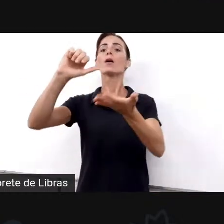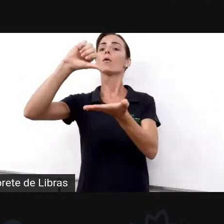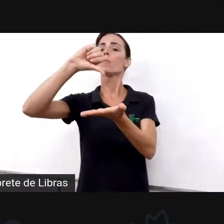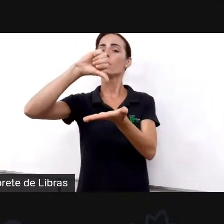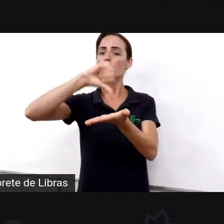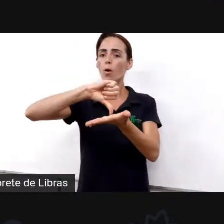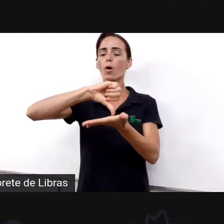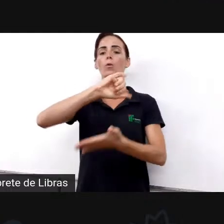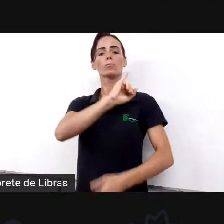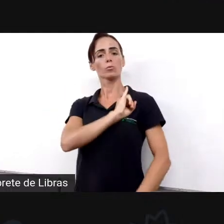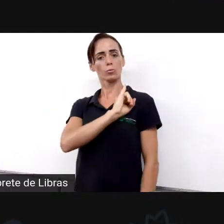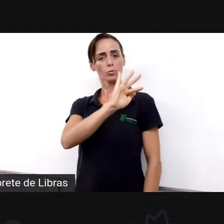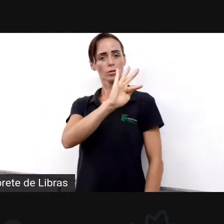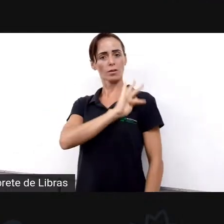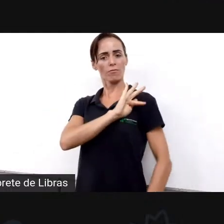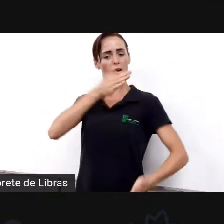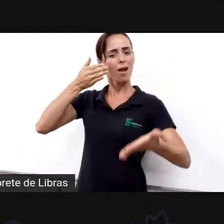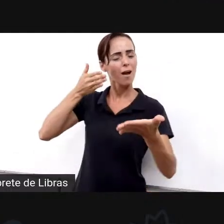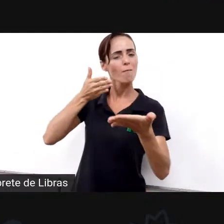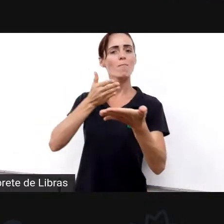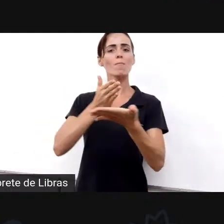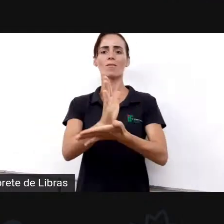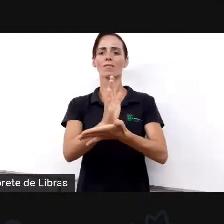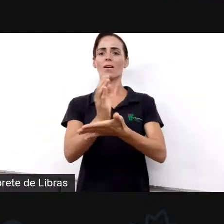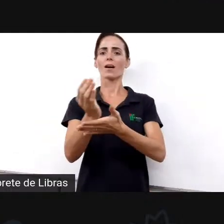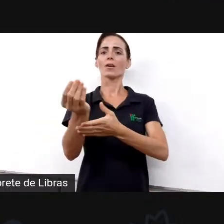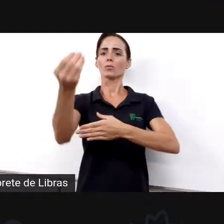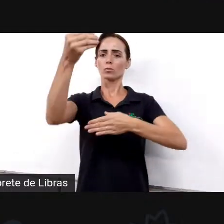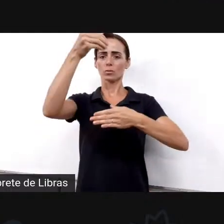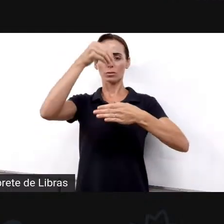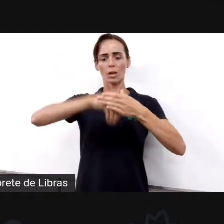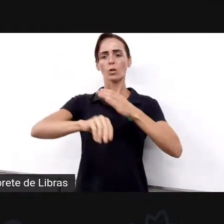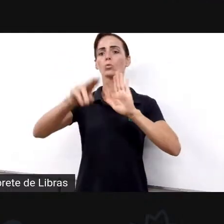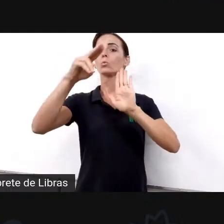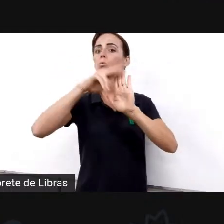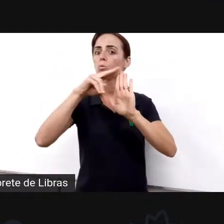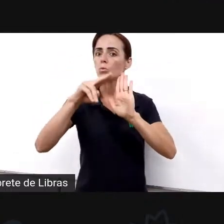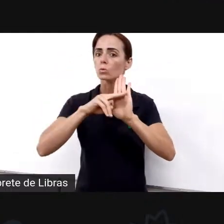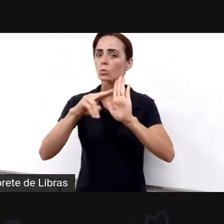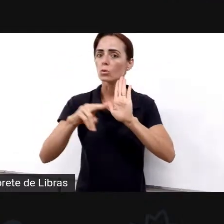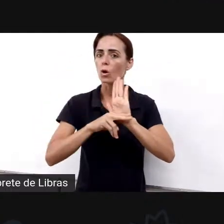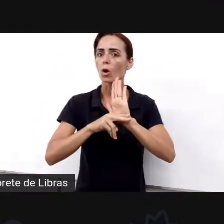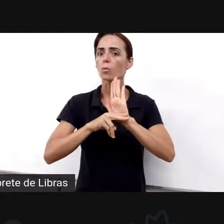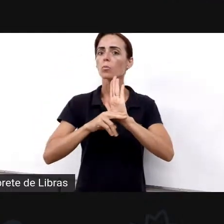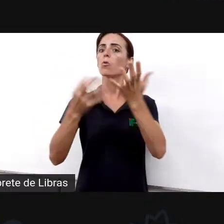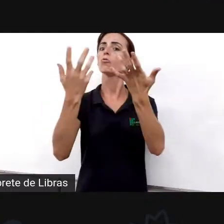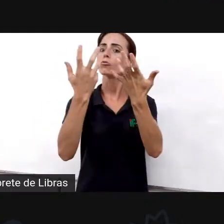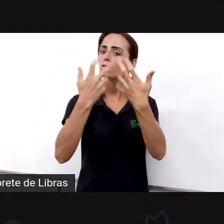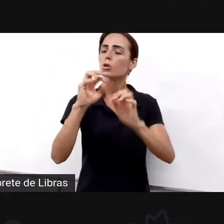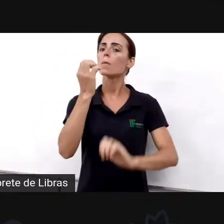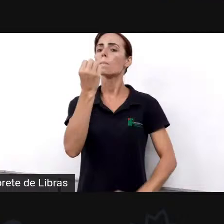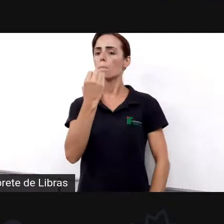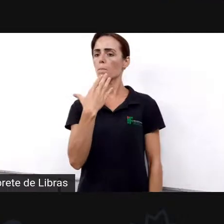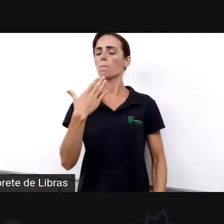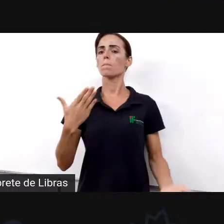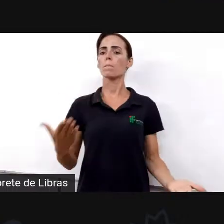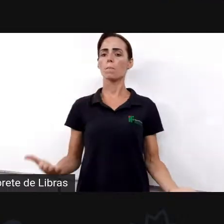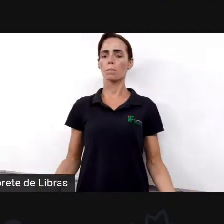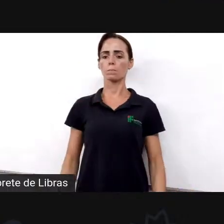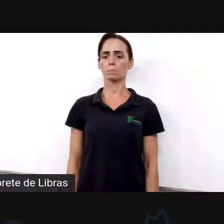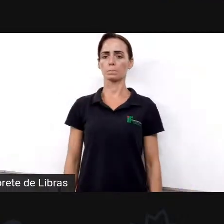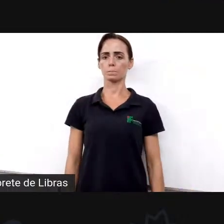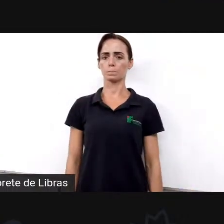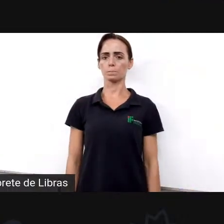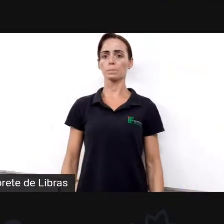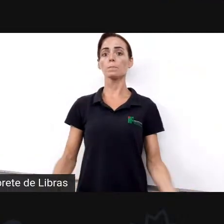IFAR aprovado dentro das normas e em pleno funcionamento. E agora estamos